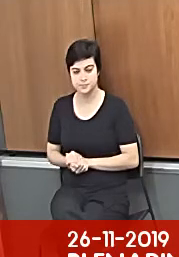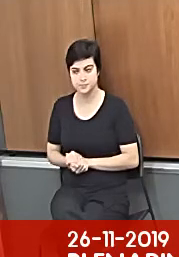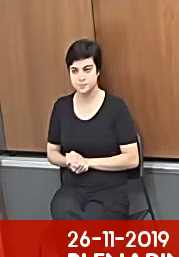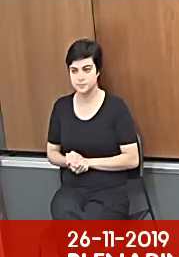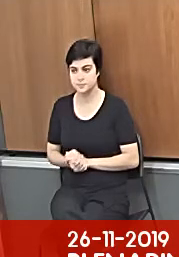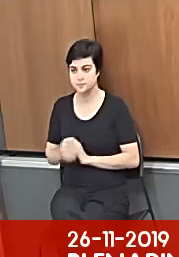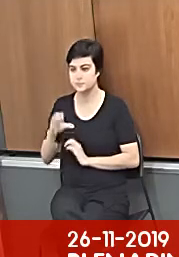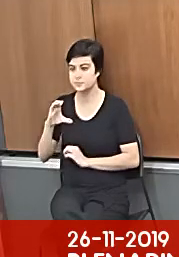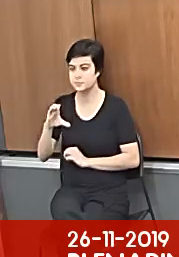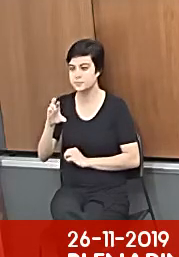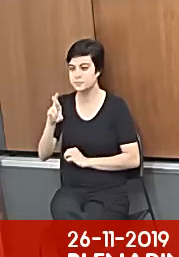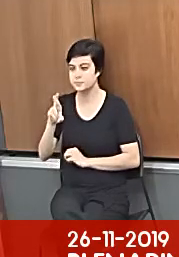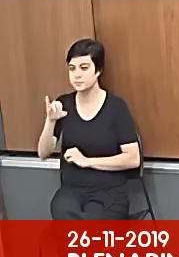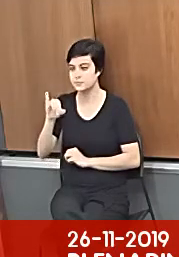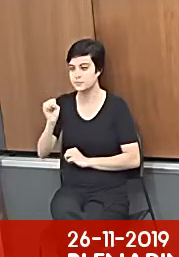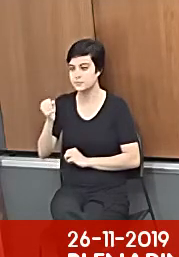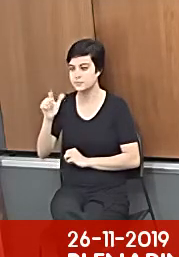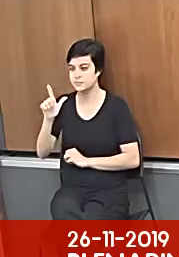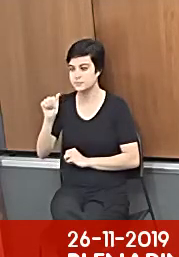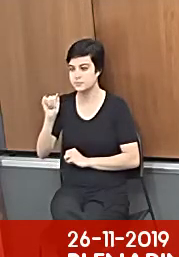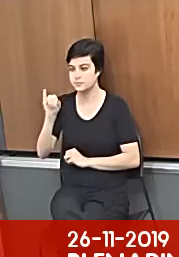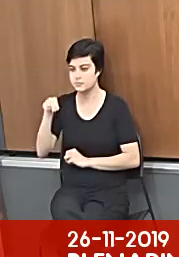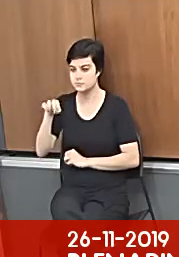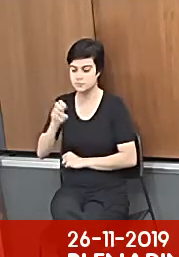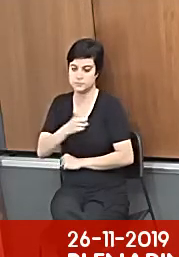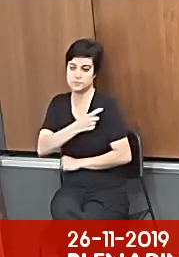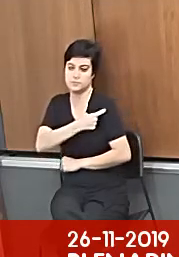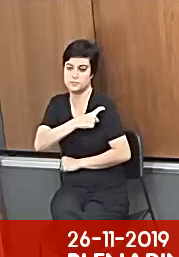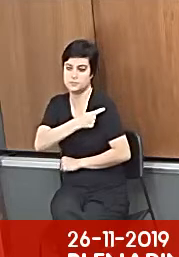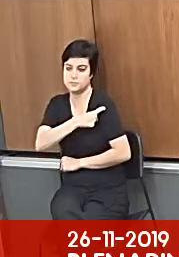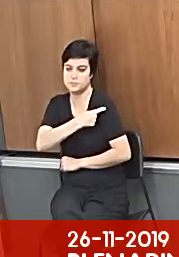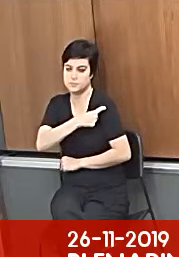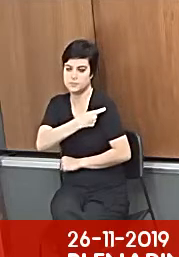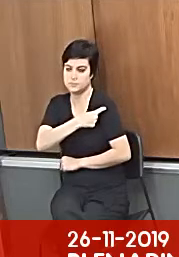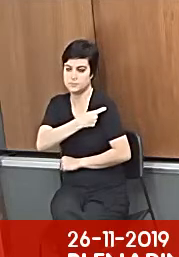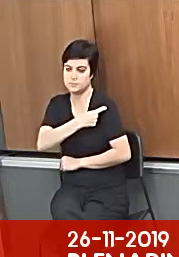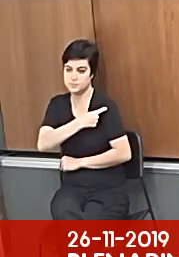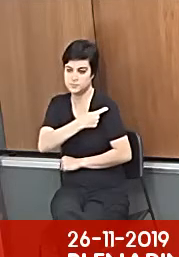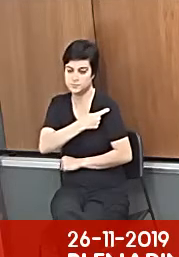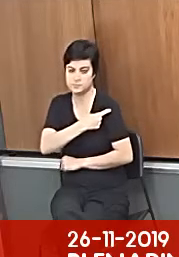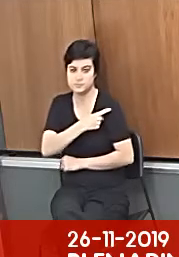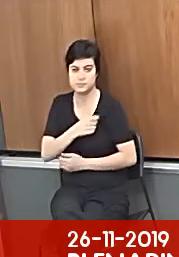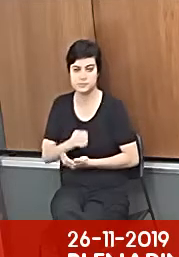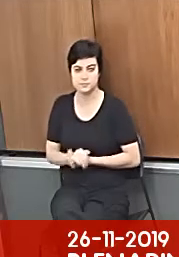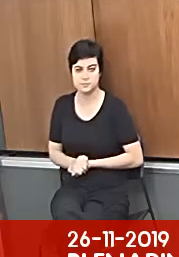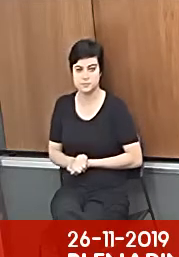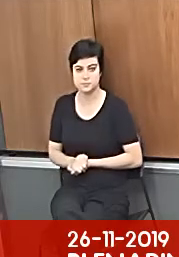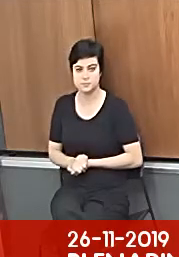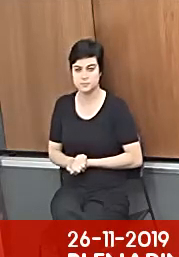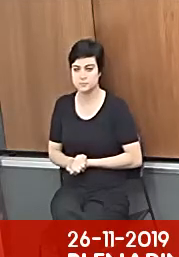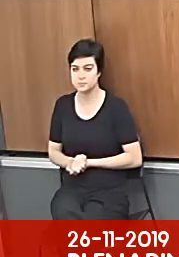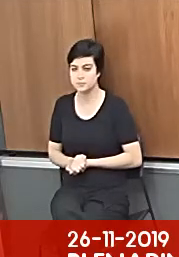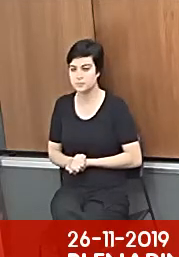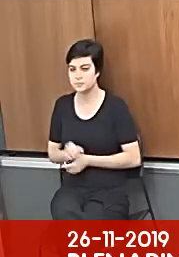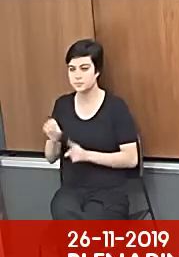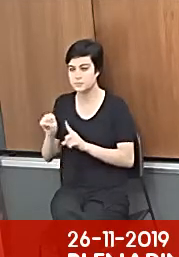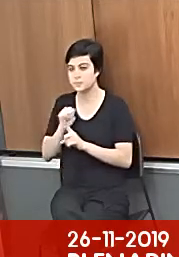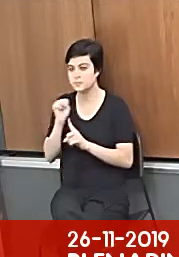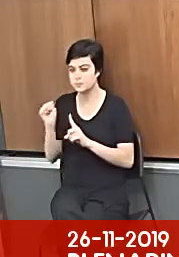a Crislaine Barbosa Santos, diretora social-cultural da Associação dos Surdos de Betim.